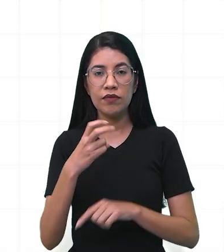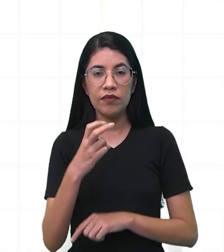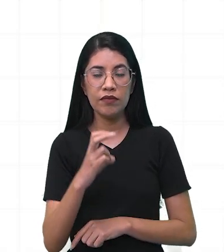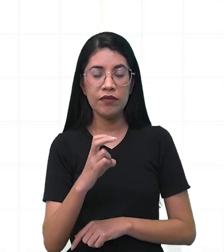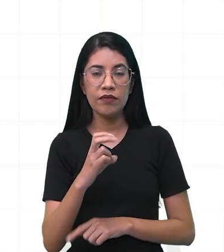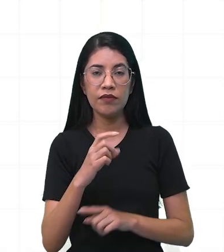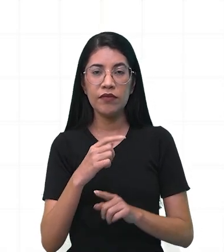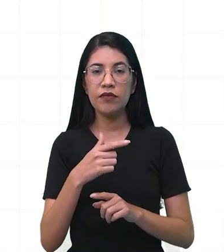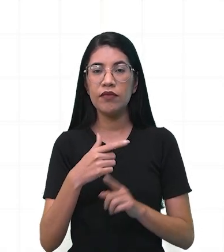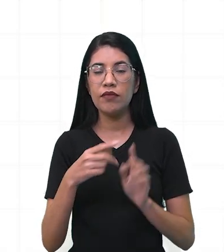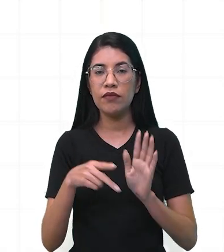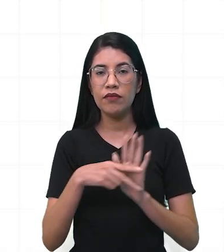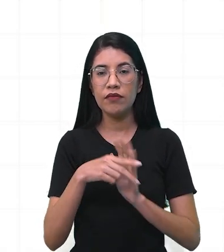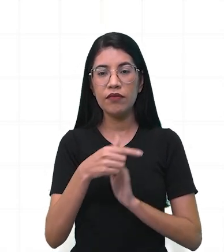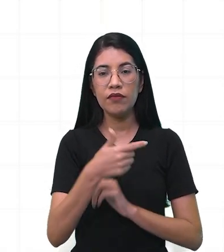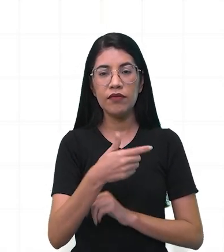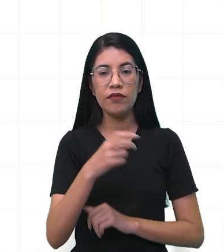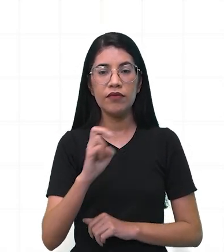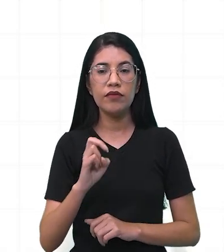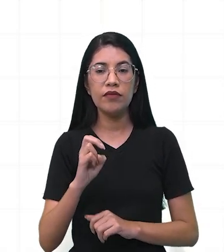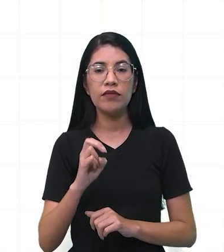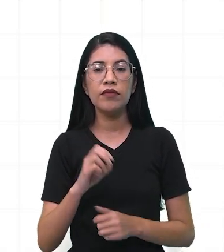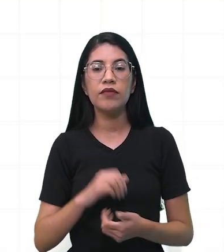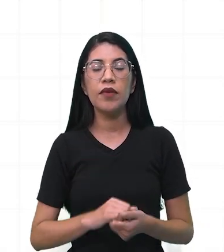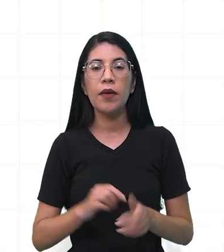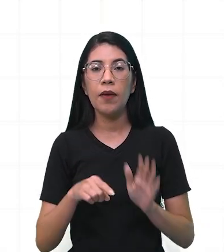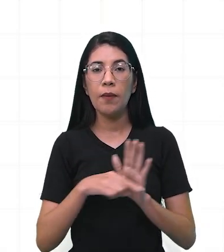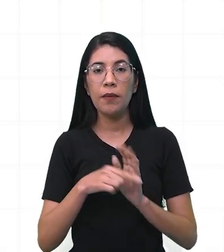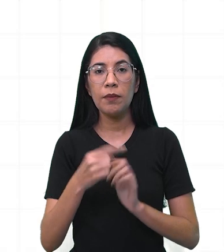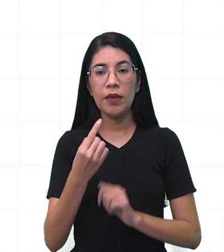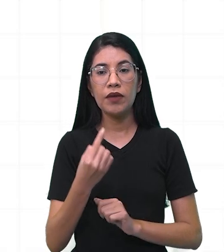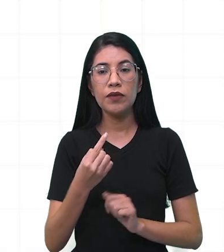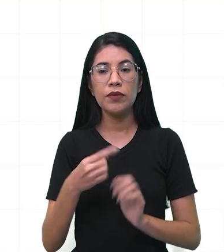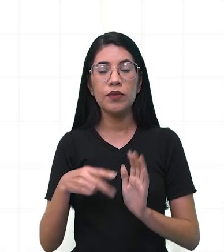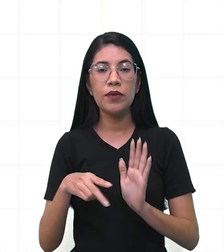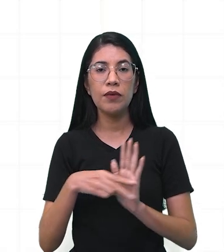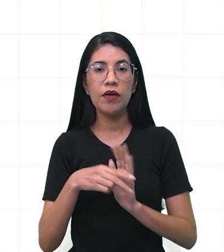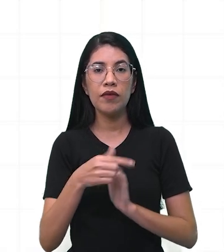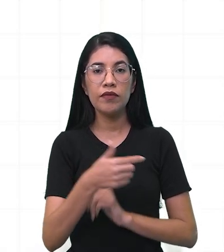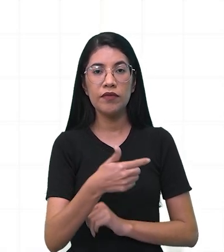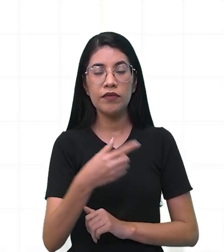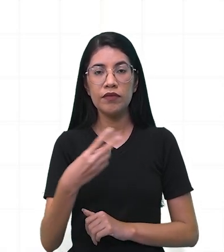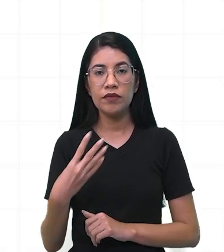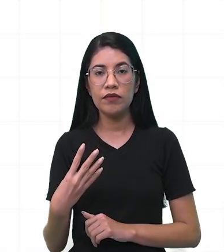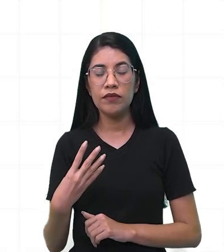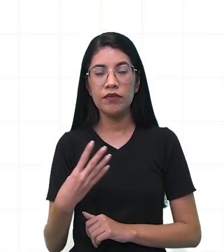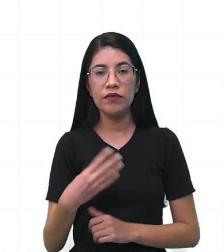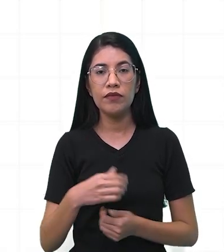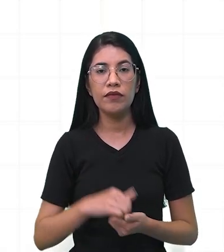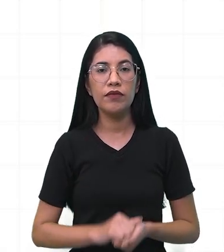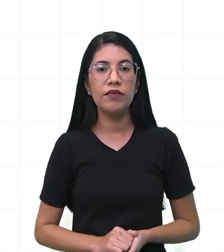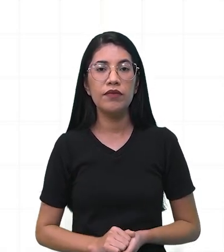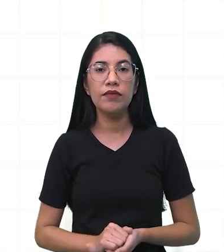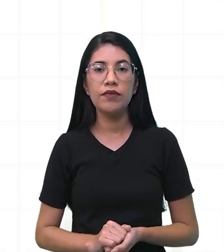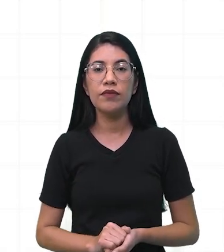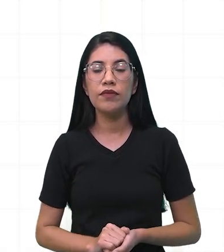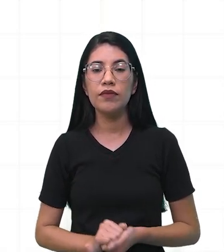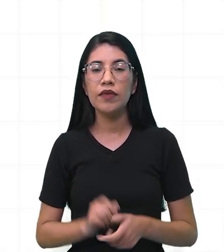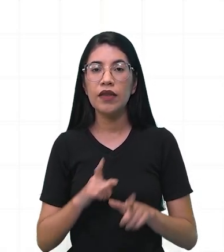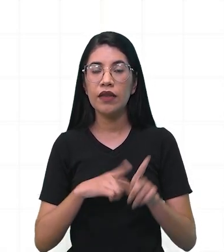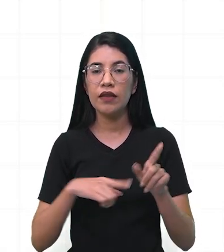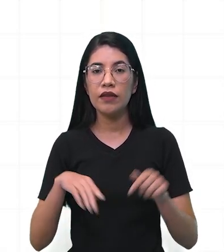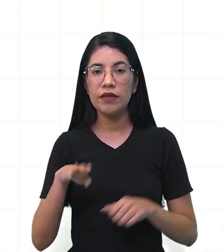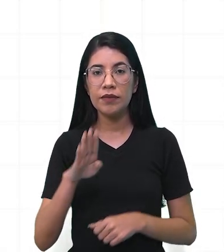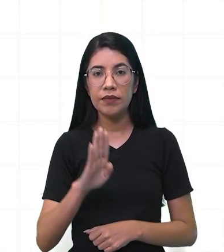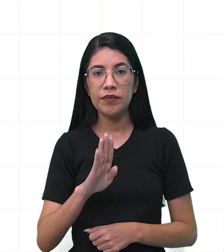25 menos 1, o valor numérico da letra A é igual a 24. Ok? Na